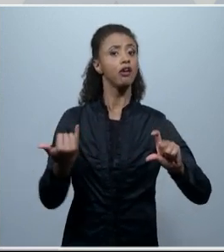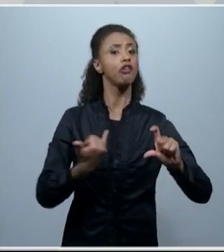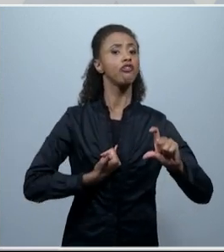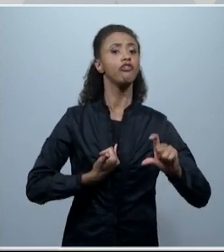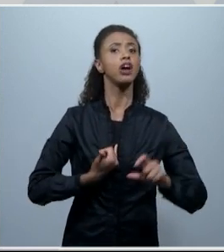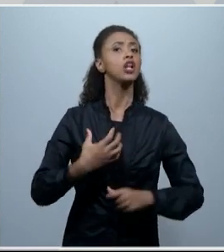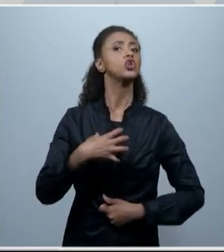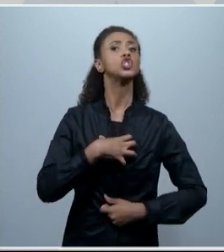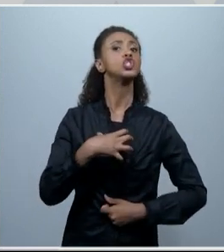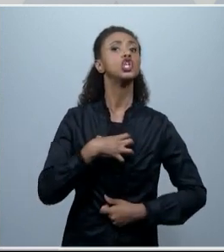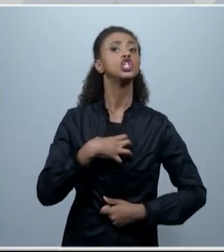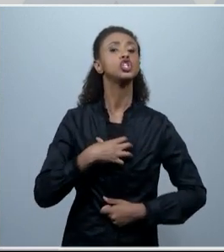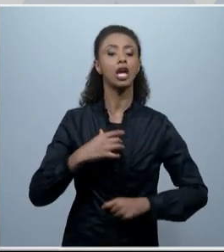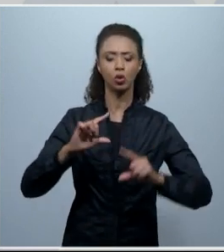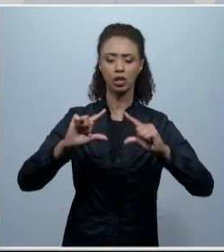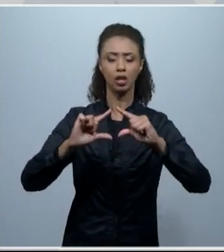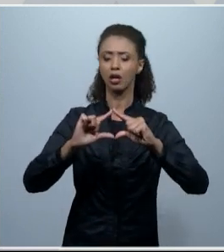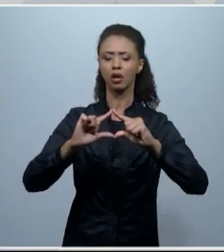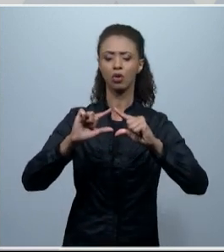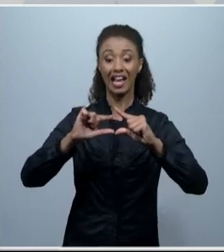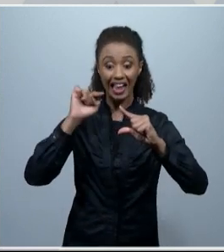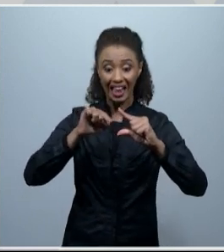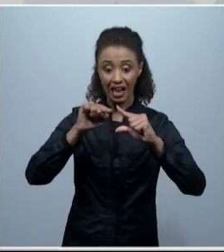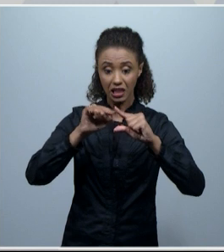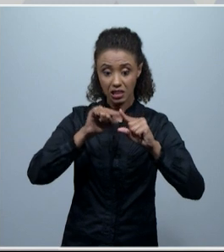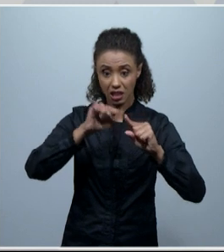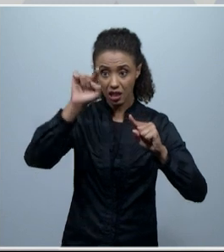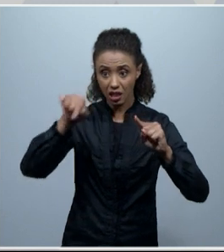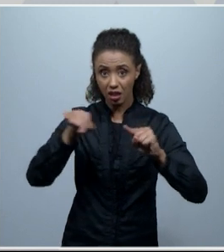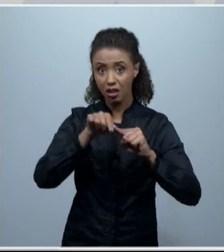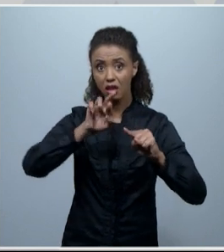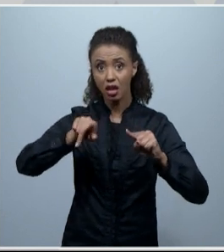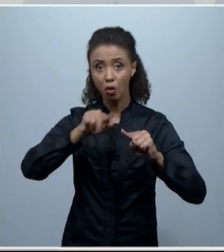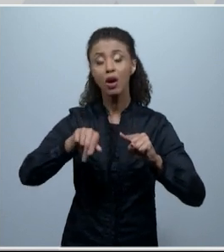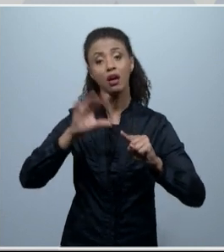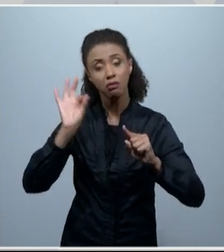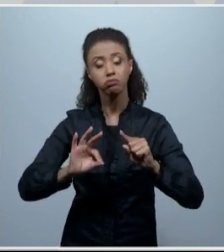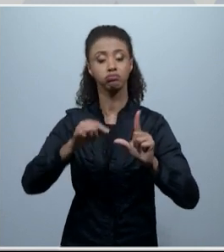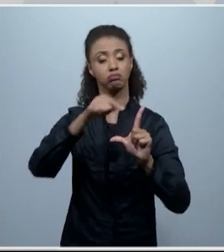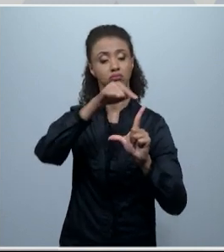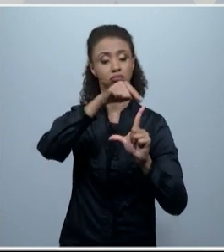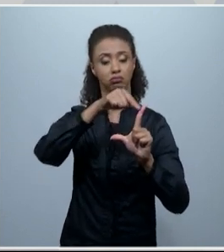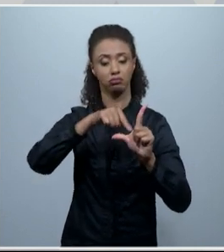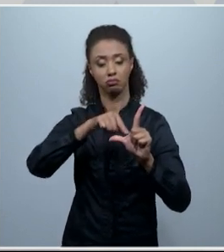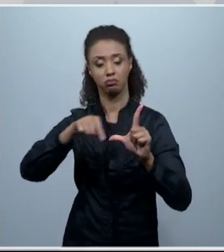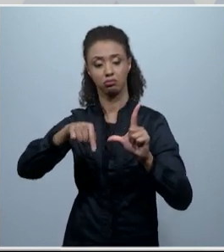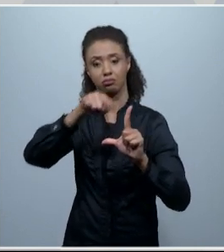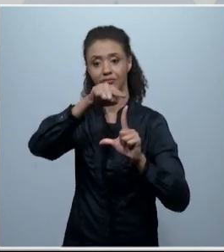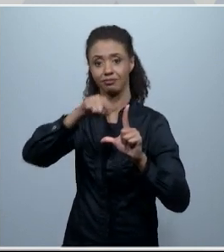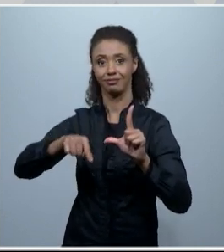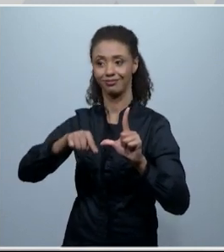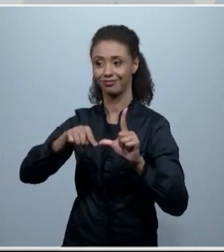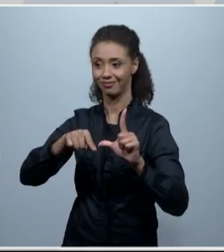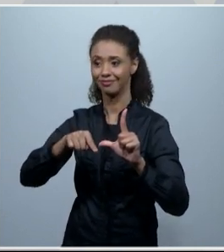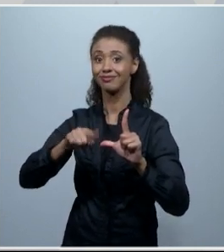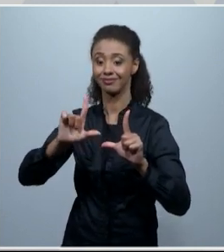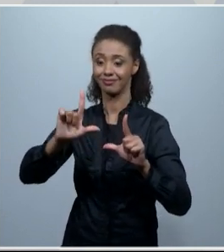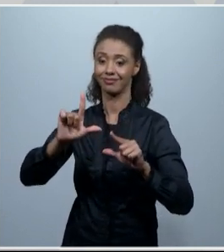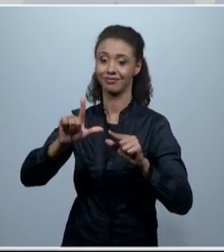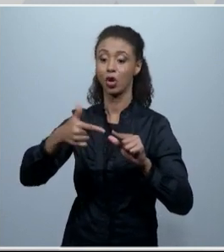quando a quadrado mais bem quadrado - e quadrado foi menor do que zero o seu triângulo vai ser